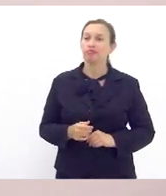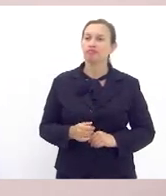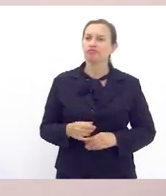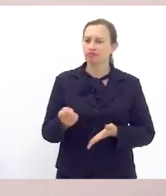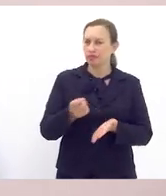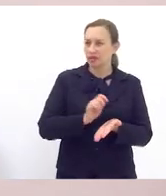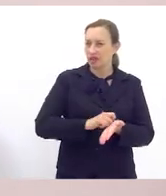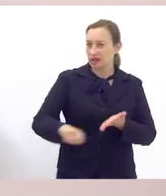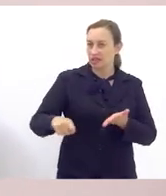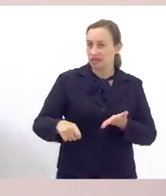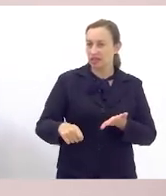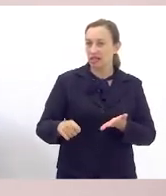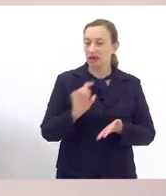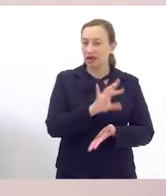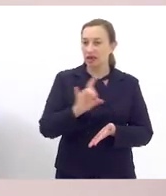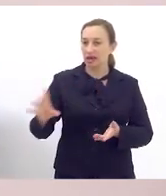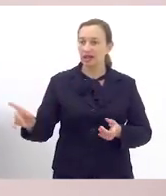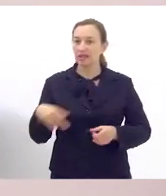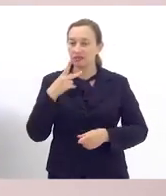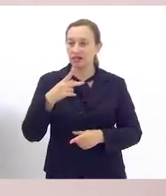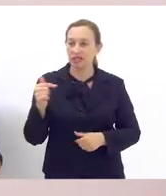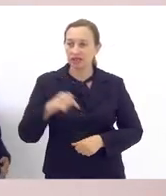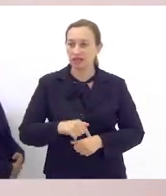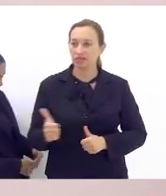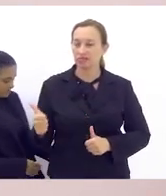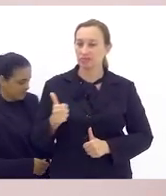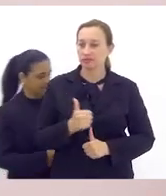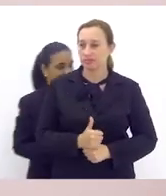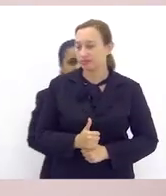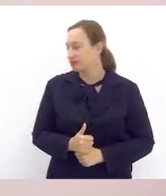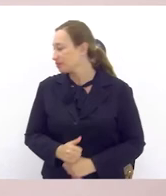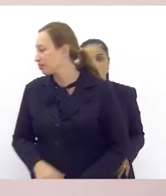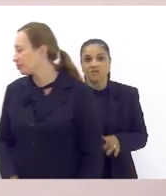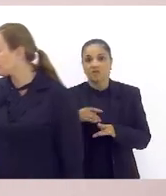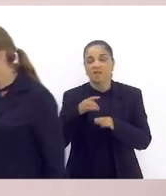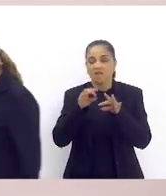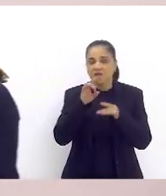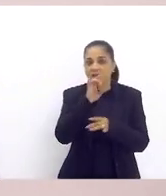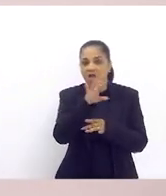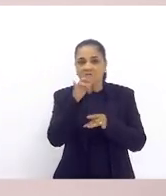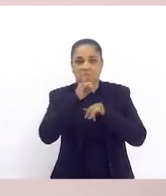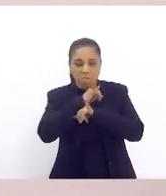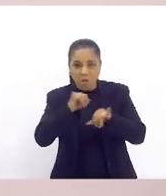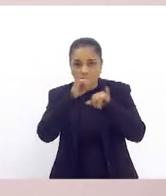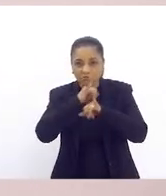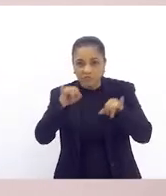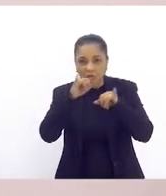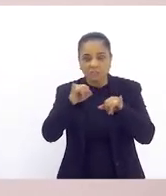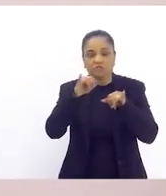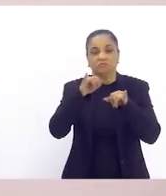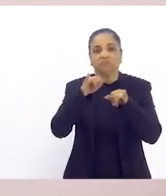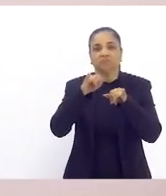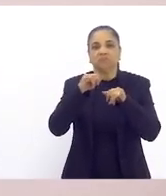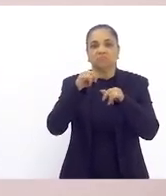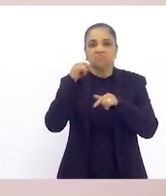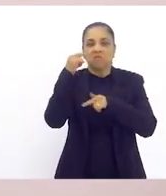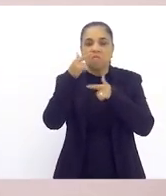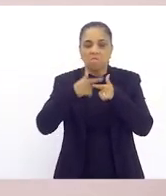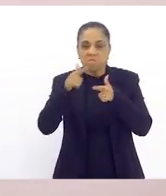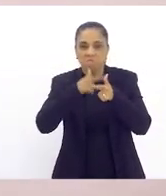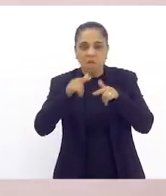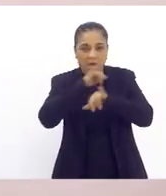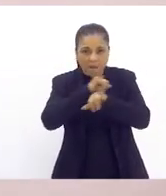embaixo de cada palavra que foi colocada aqui em relação ao protesto do serviço da Ênio da Light particularmente